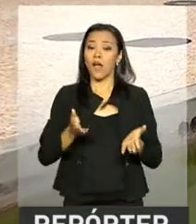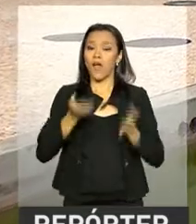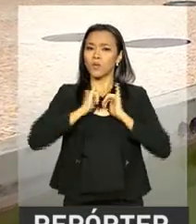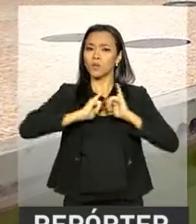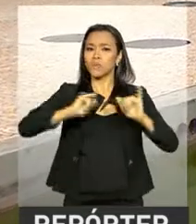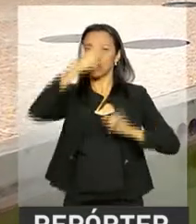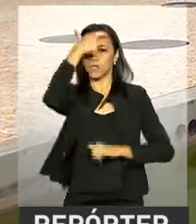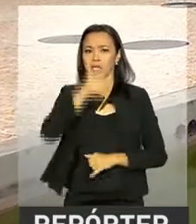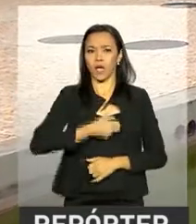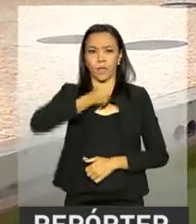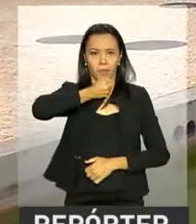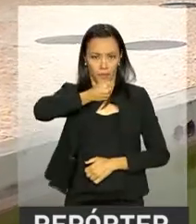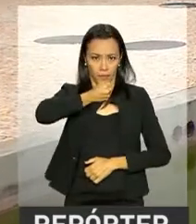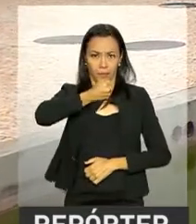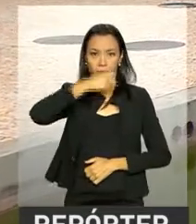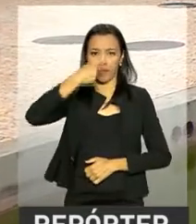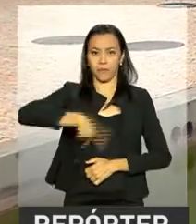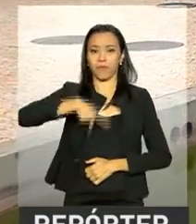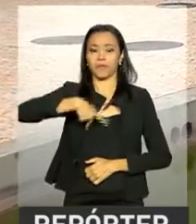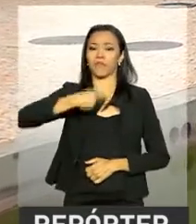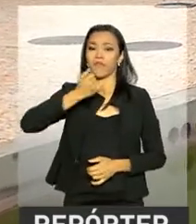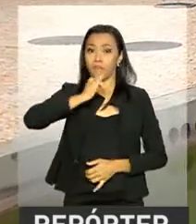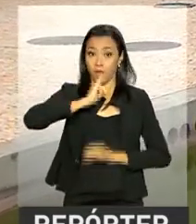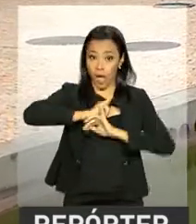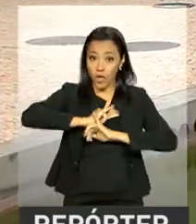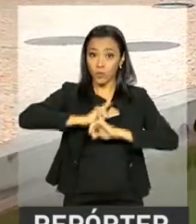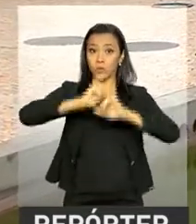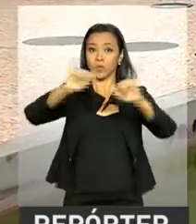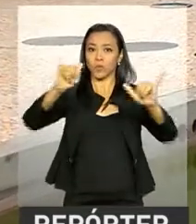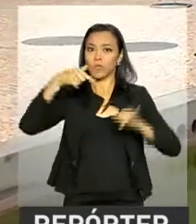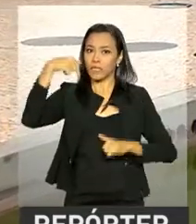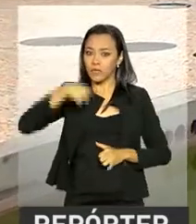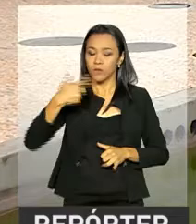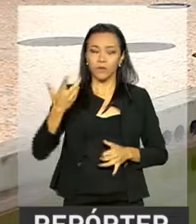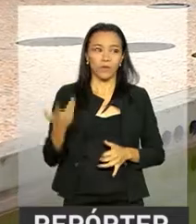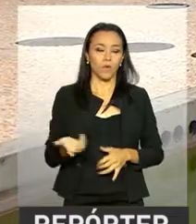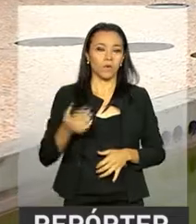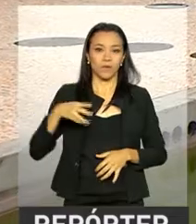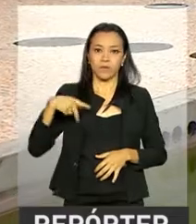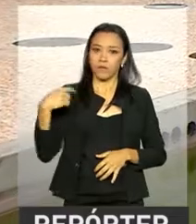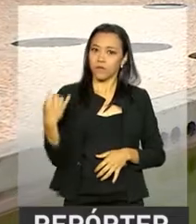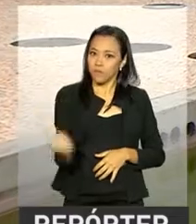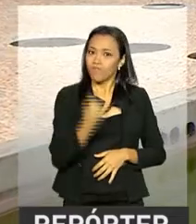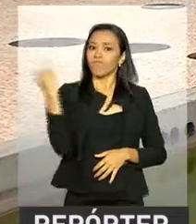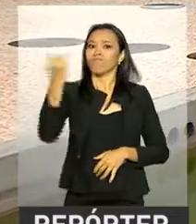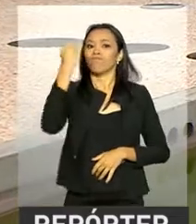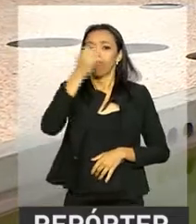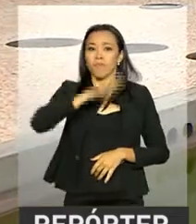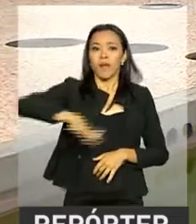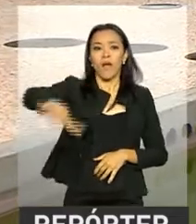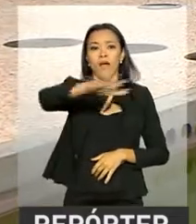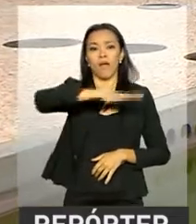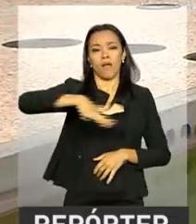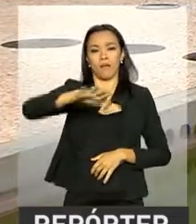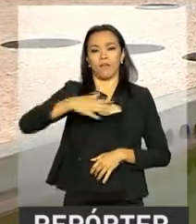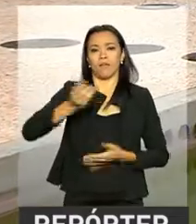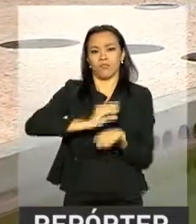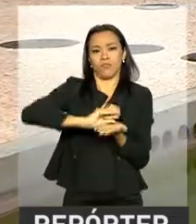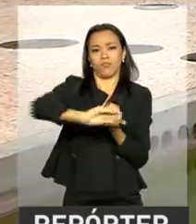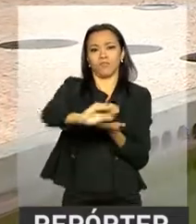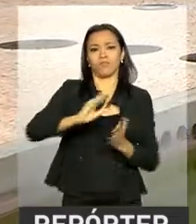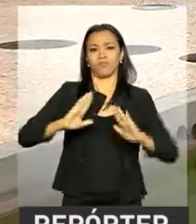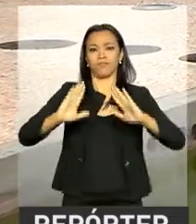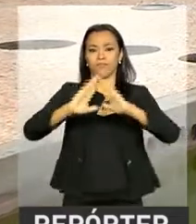alexandre paralela ele disse que a medida representa o maior investimento no sistema penitenciário da história do brasil